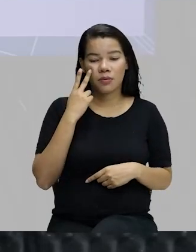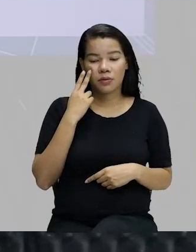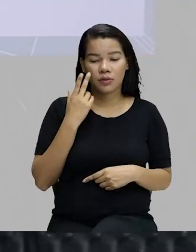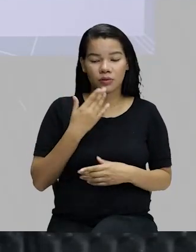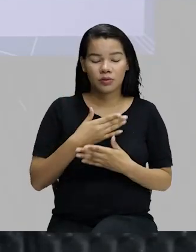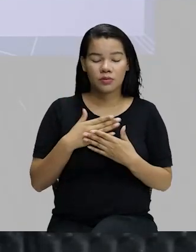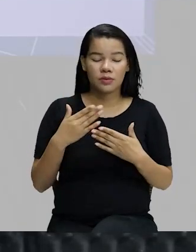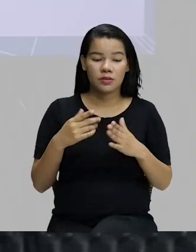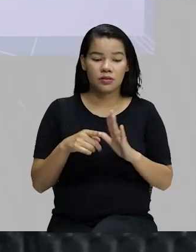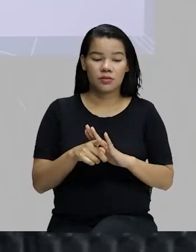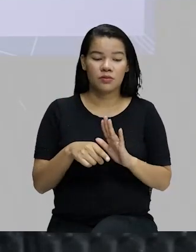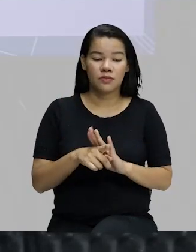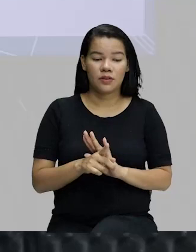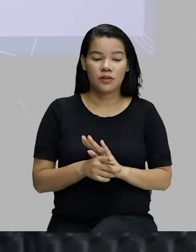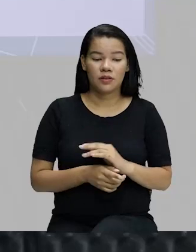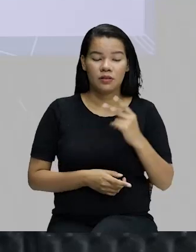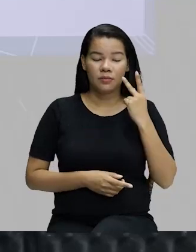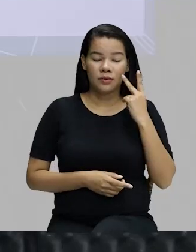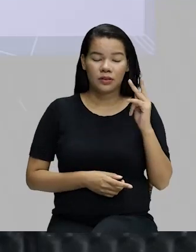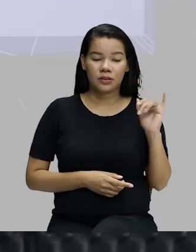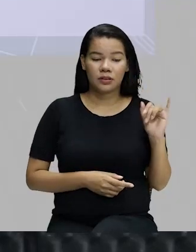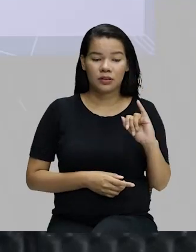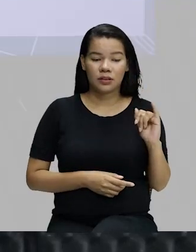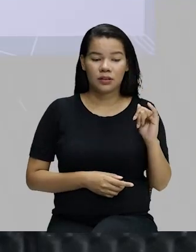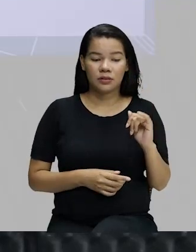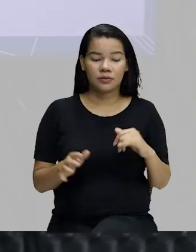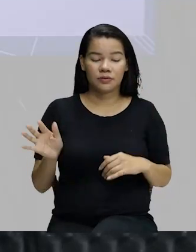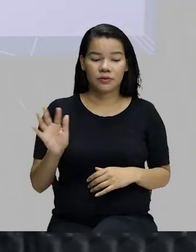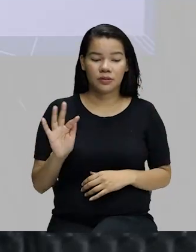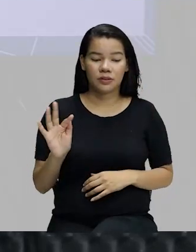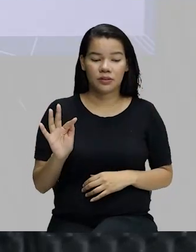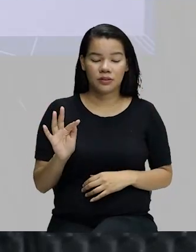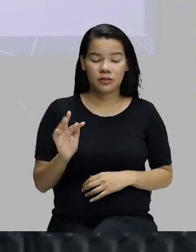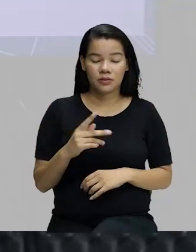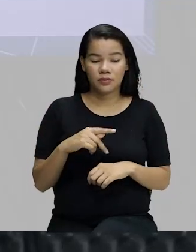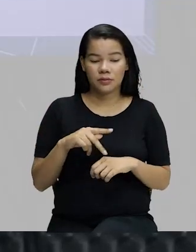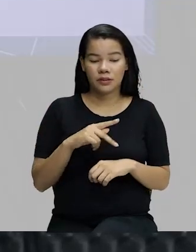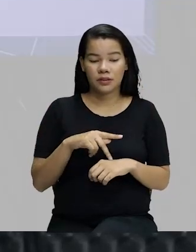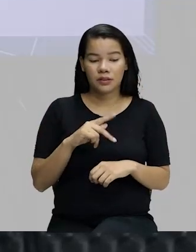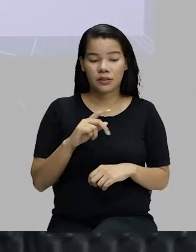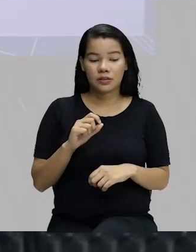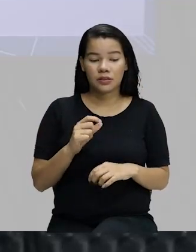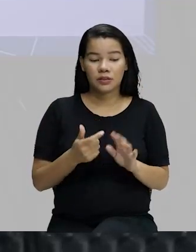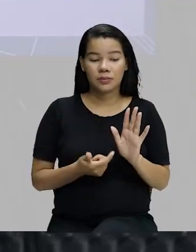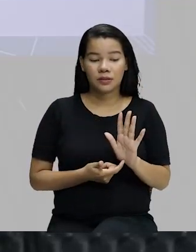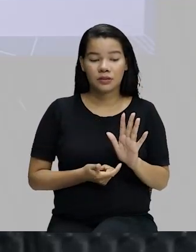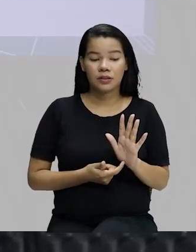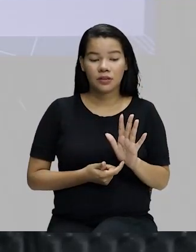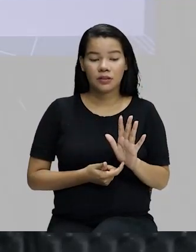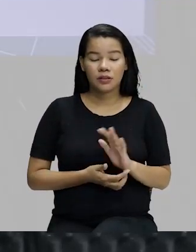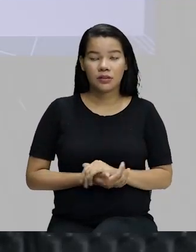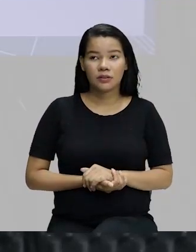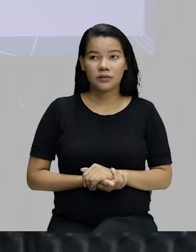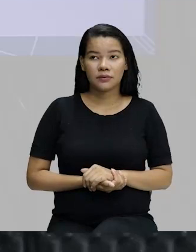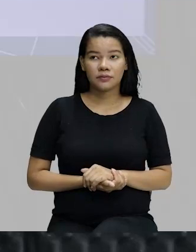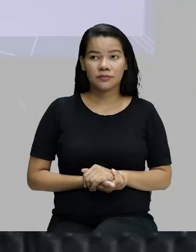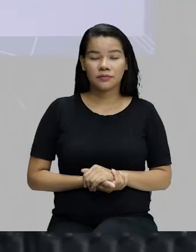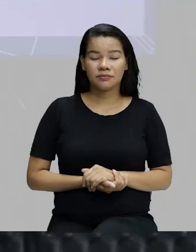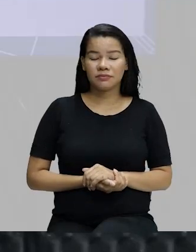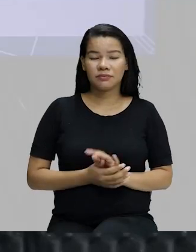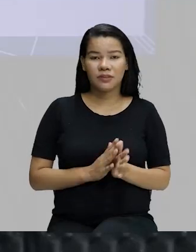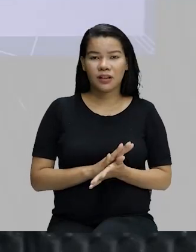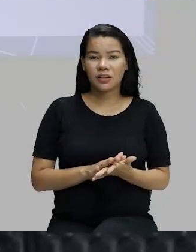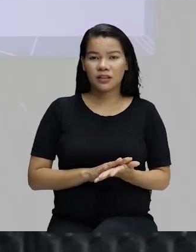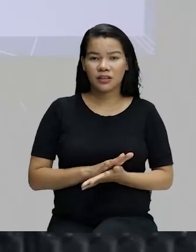ligação para a Itália, para a França, que são países que apresentavam reatores nucleares e nada tinha